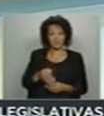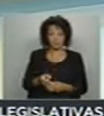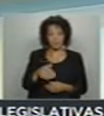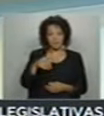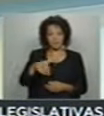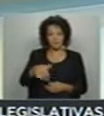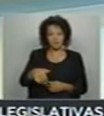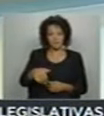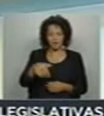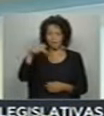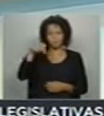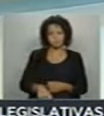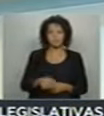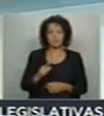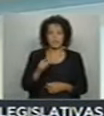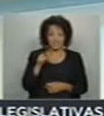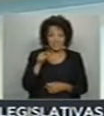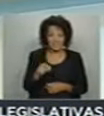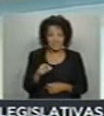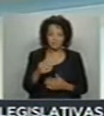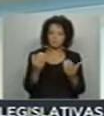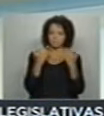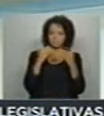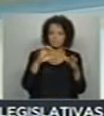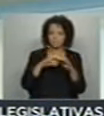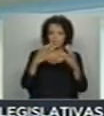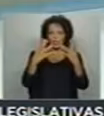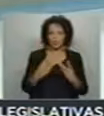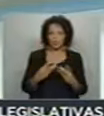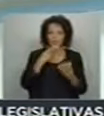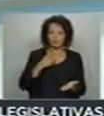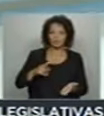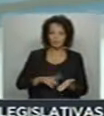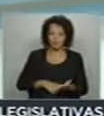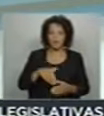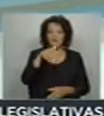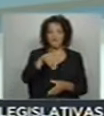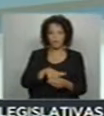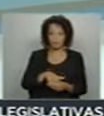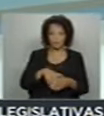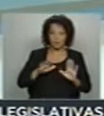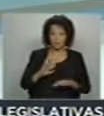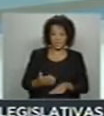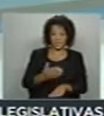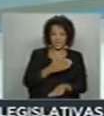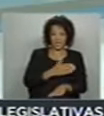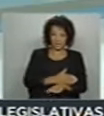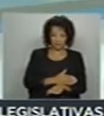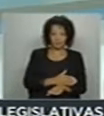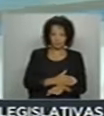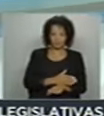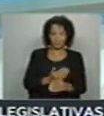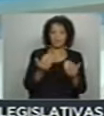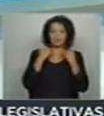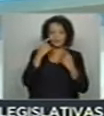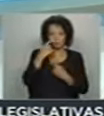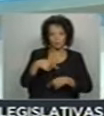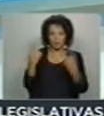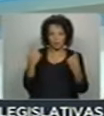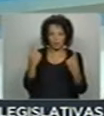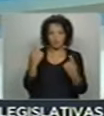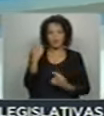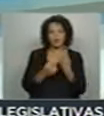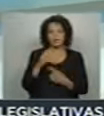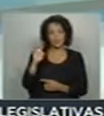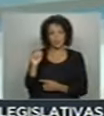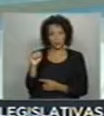irá disponibilizar de imediato a si os dados da contagem real de votos. Mas antes de conhecermos esses dados, dentro de